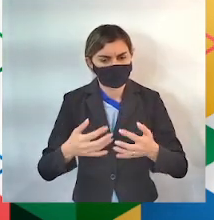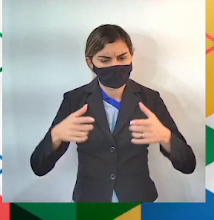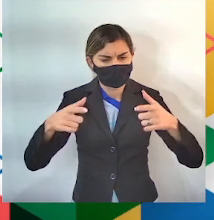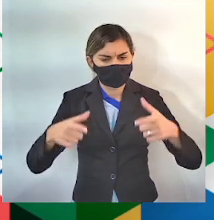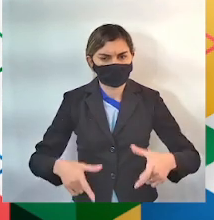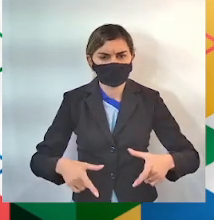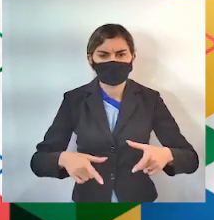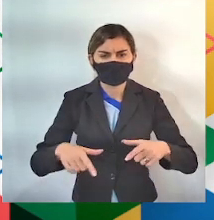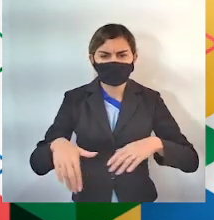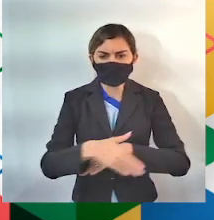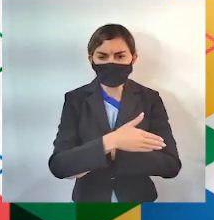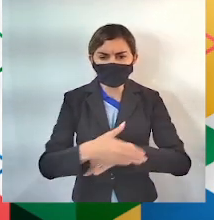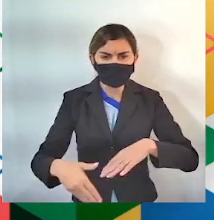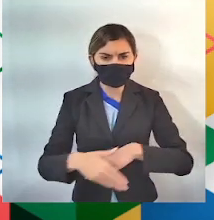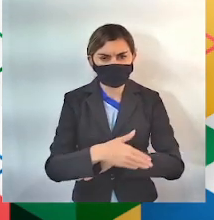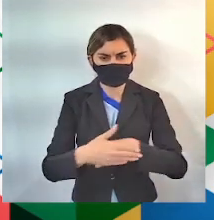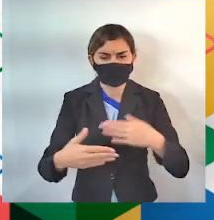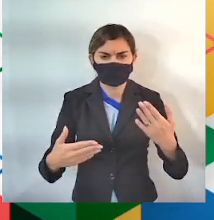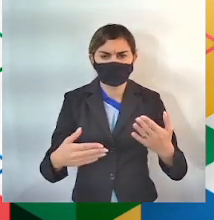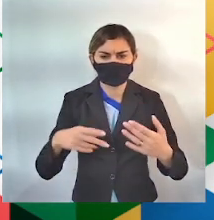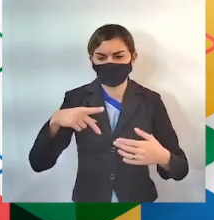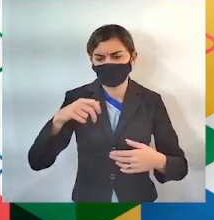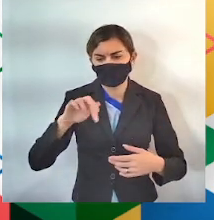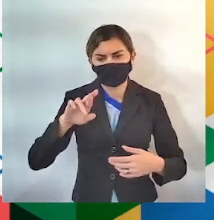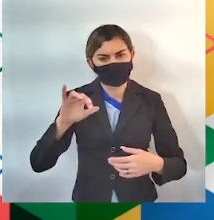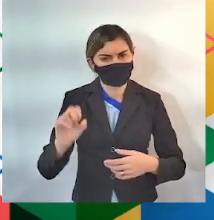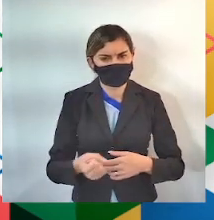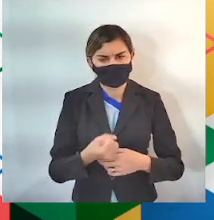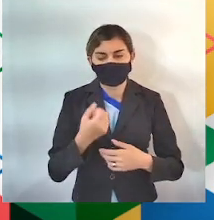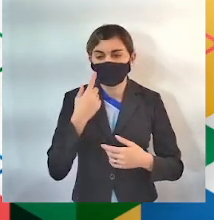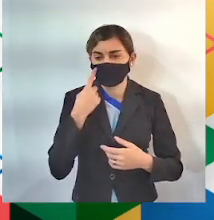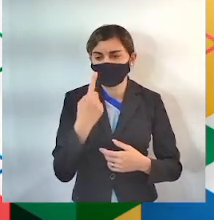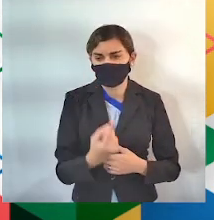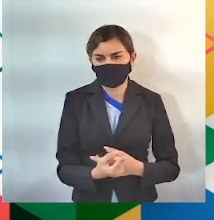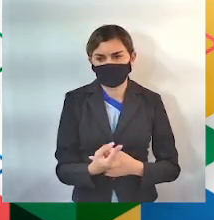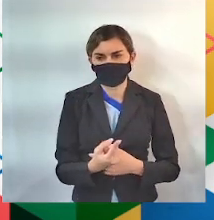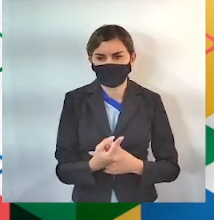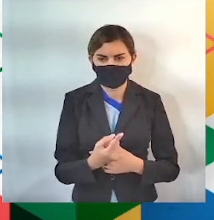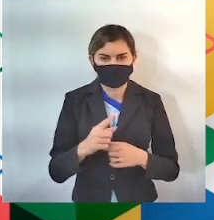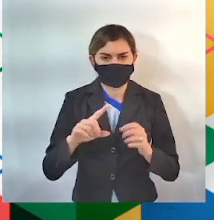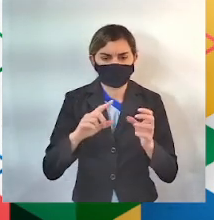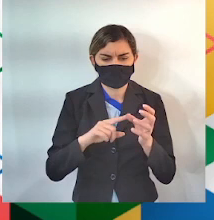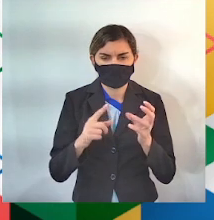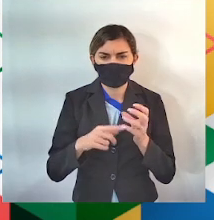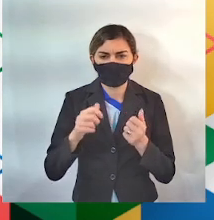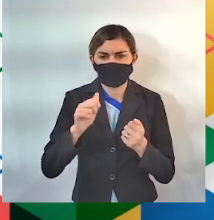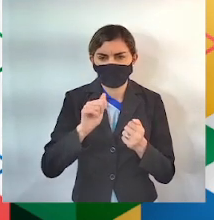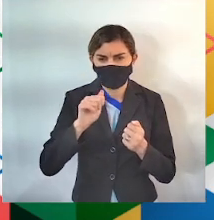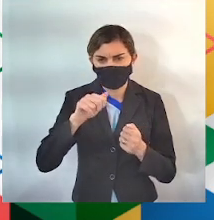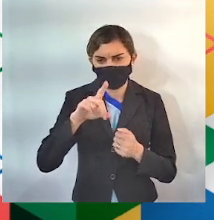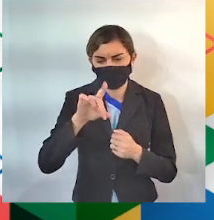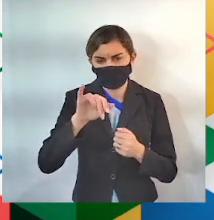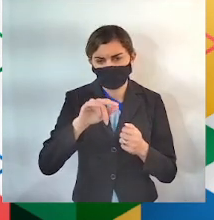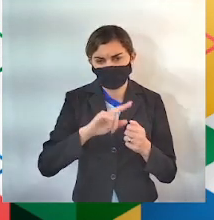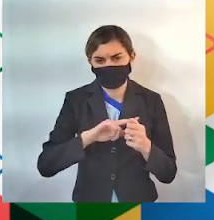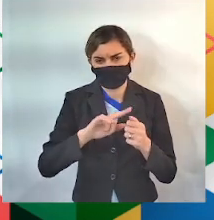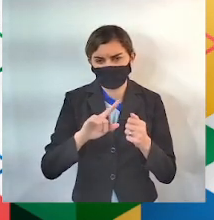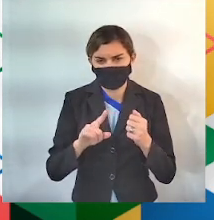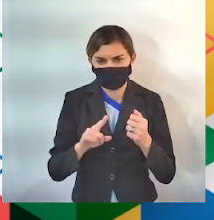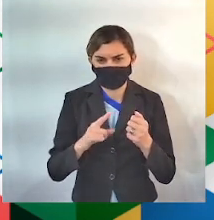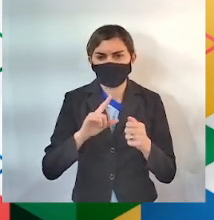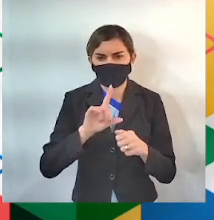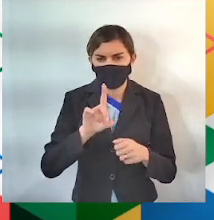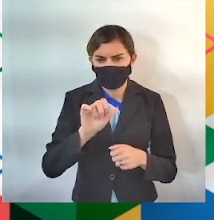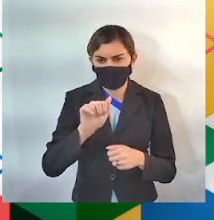na Avenida de Paris. Então, veja que o possessive adjective my acompanha ali